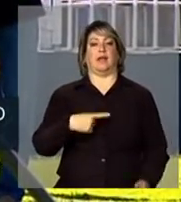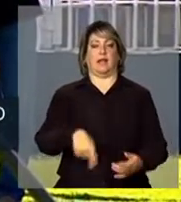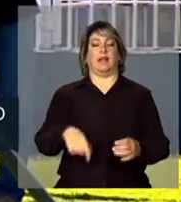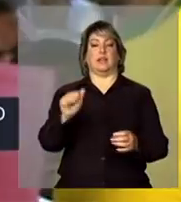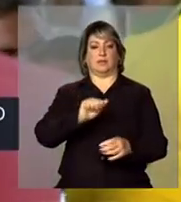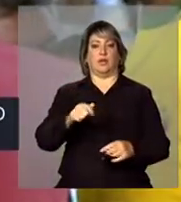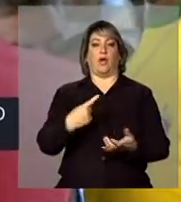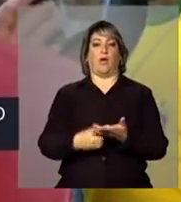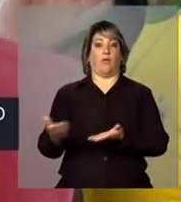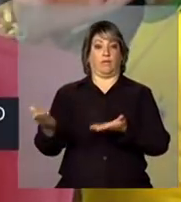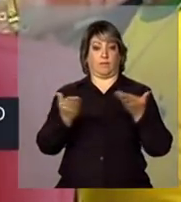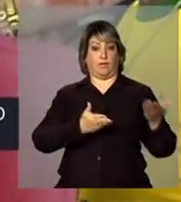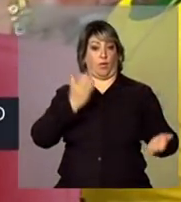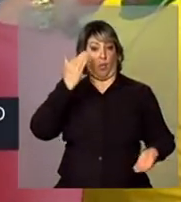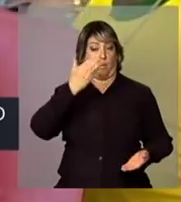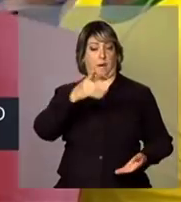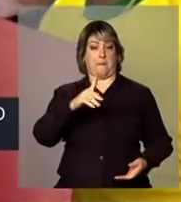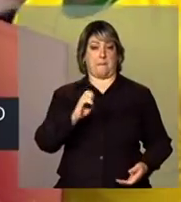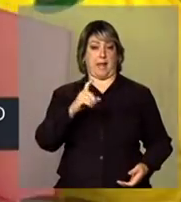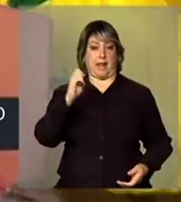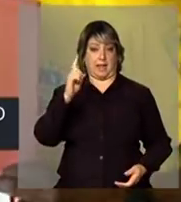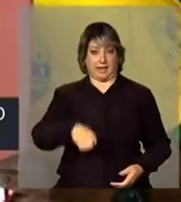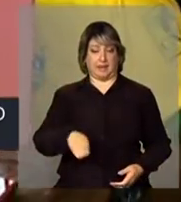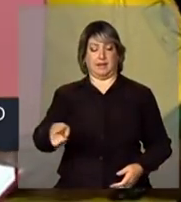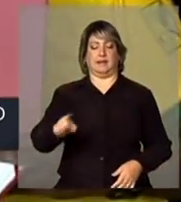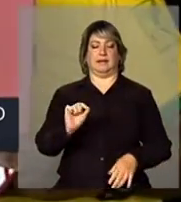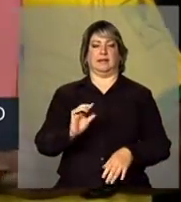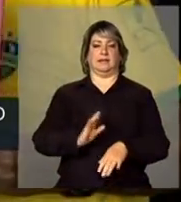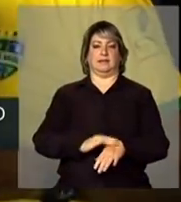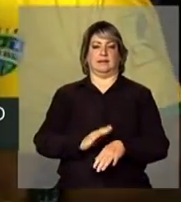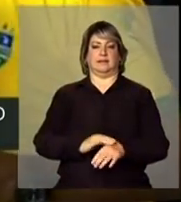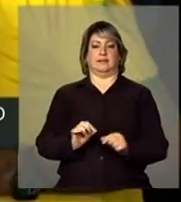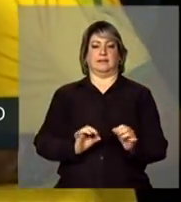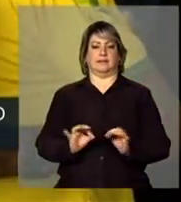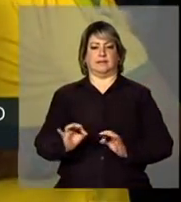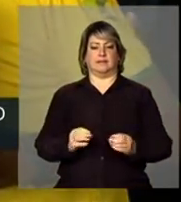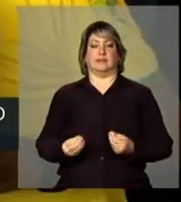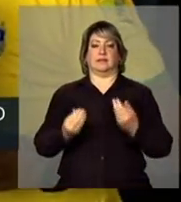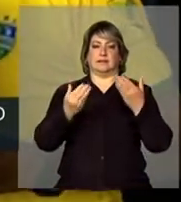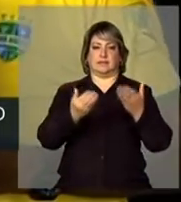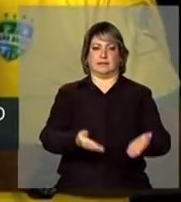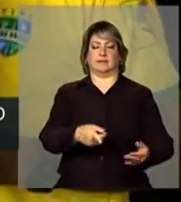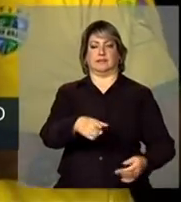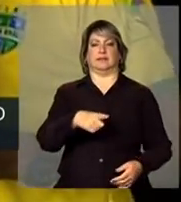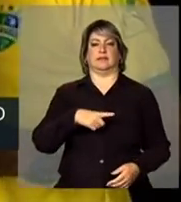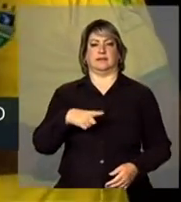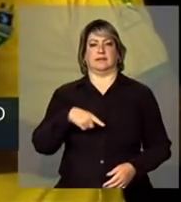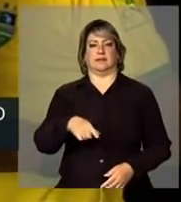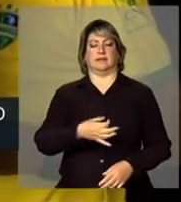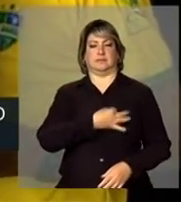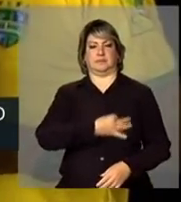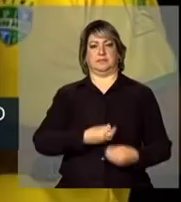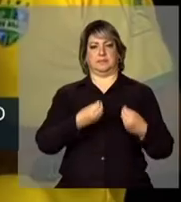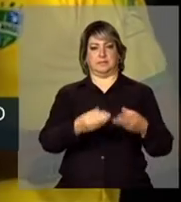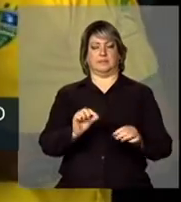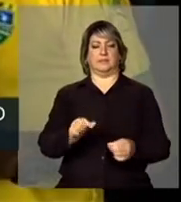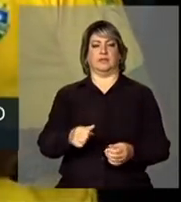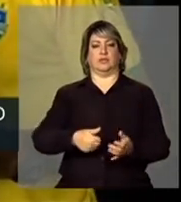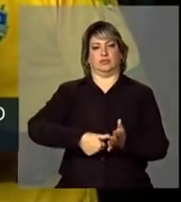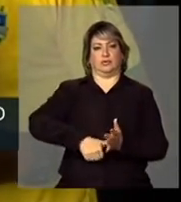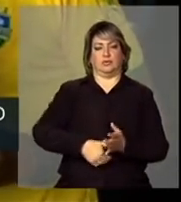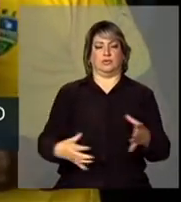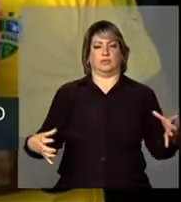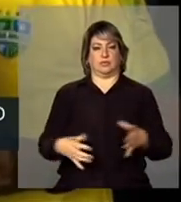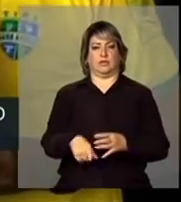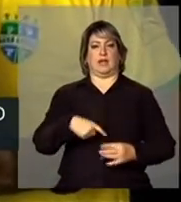maior jogador de futebol da história, Edson Arantes do Nascimento, para fazer a entrega do título de sócia remida